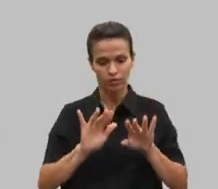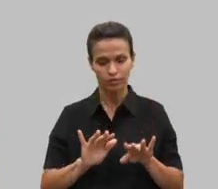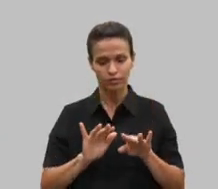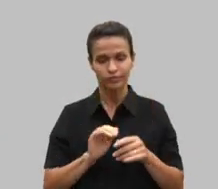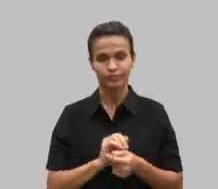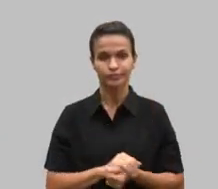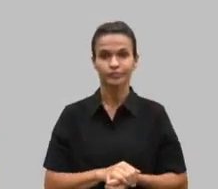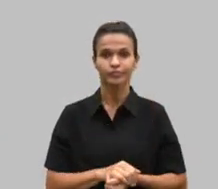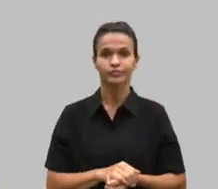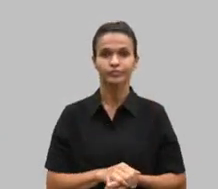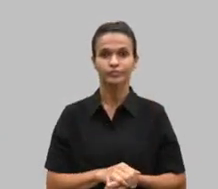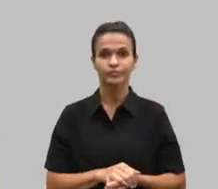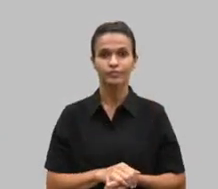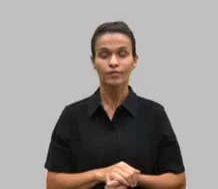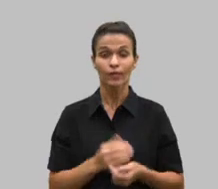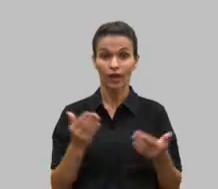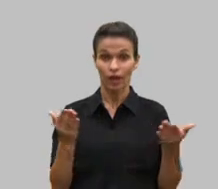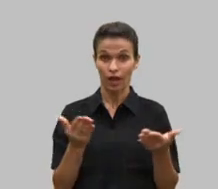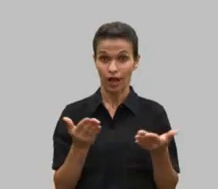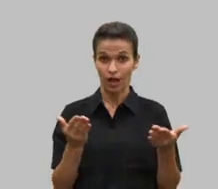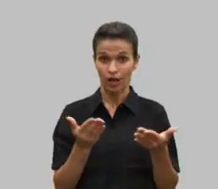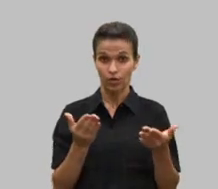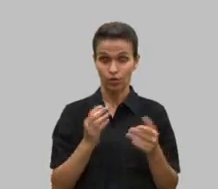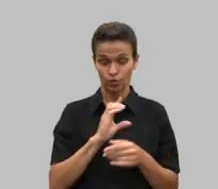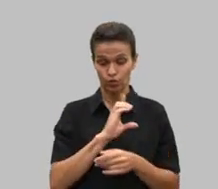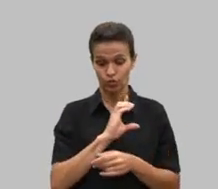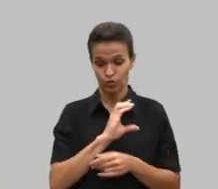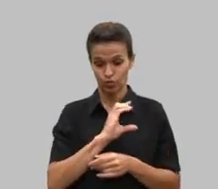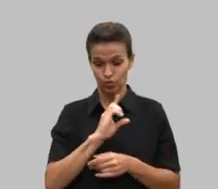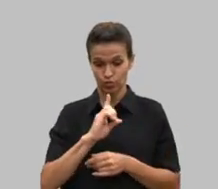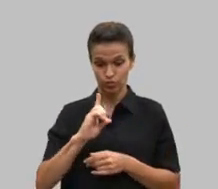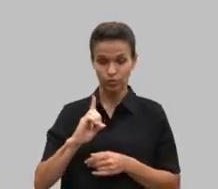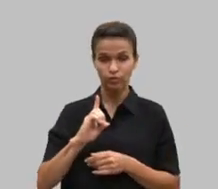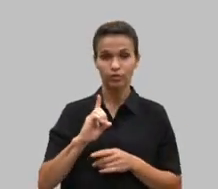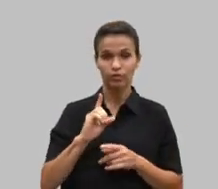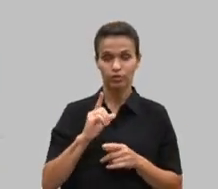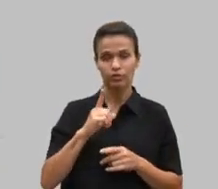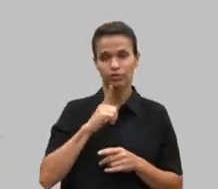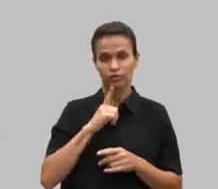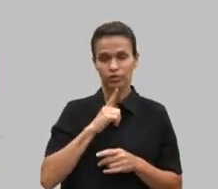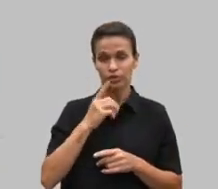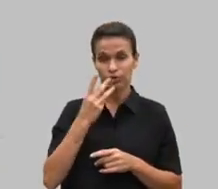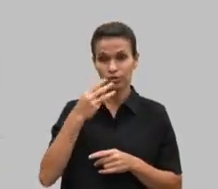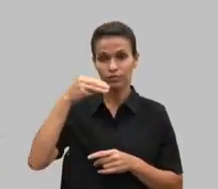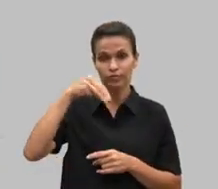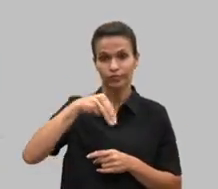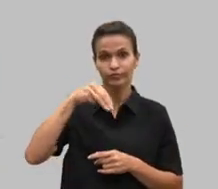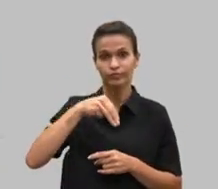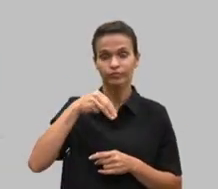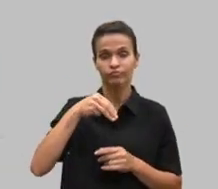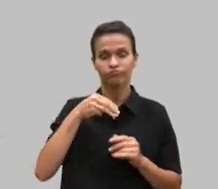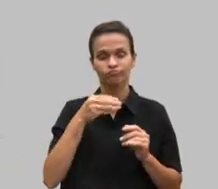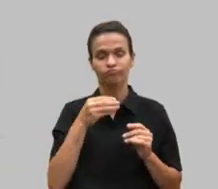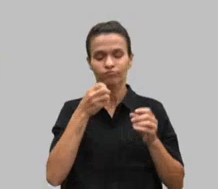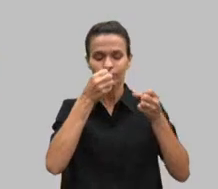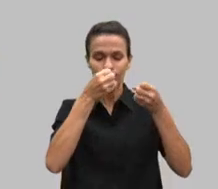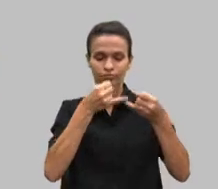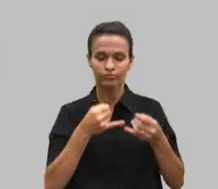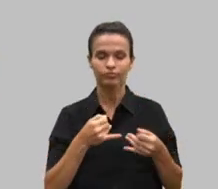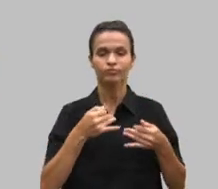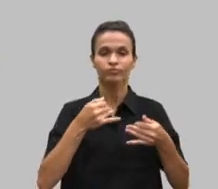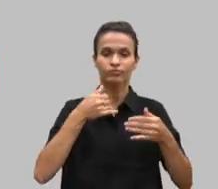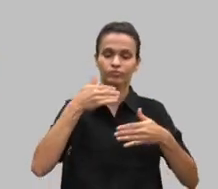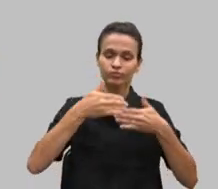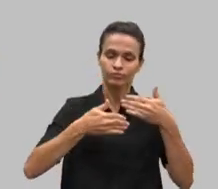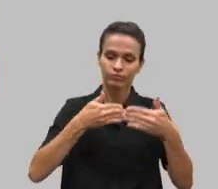a partir deste momento os coordenadores disporão de até 3 minutos para relatarem o processo de discussão